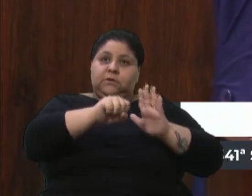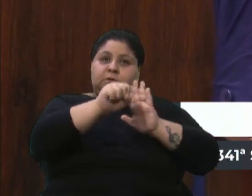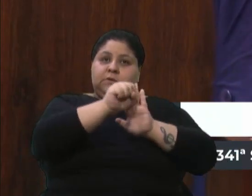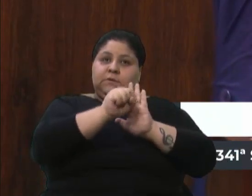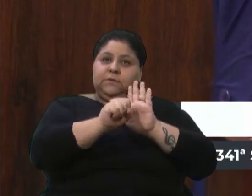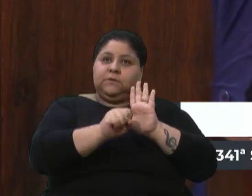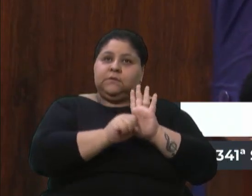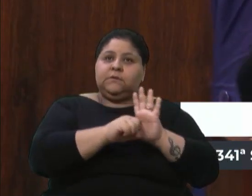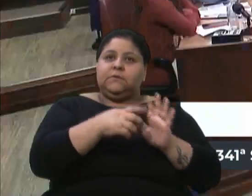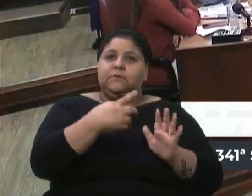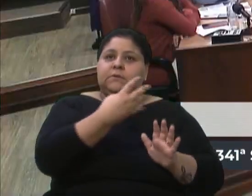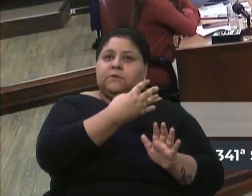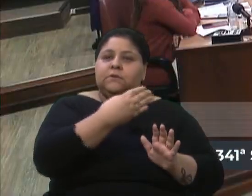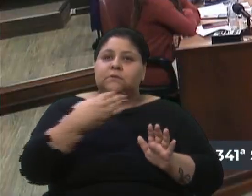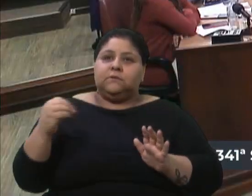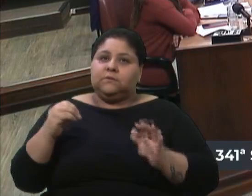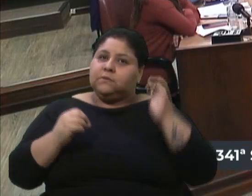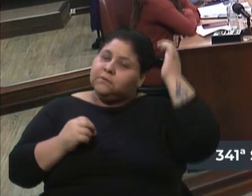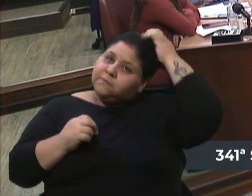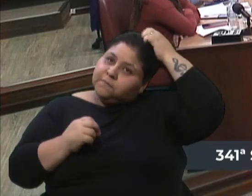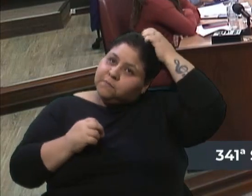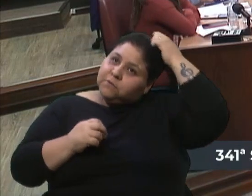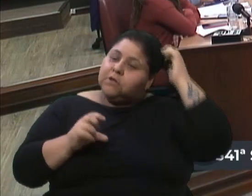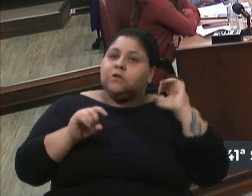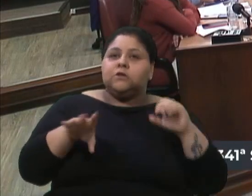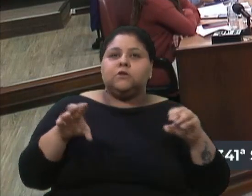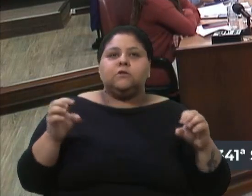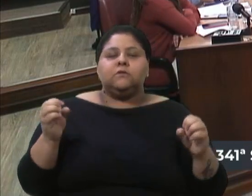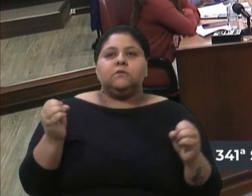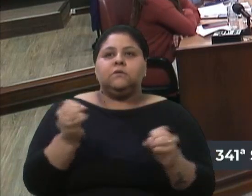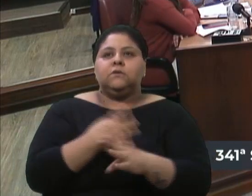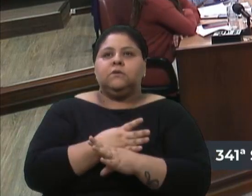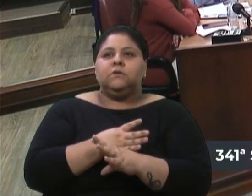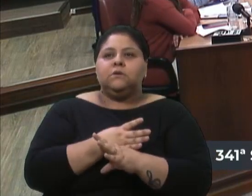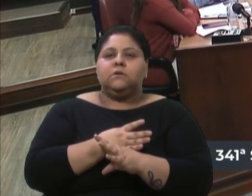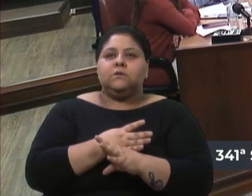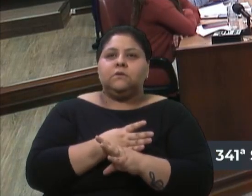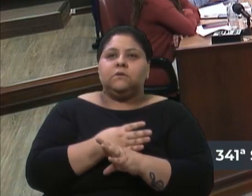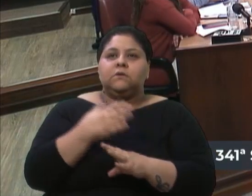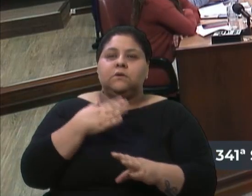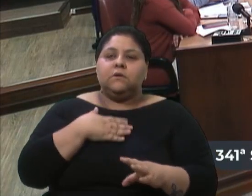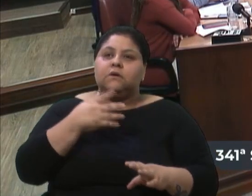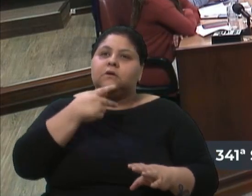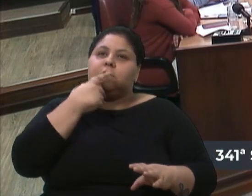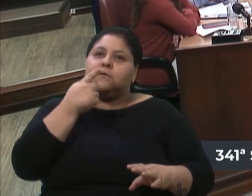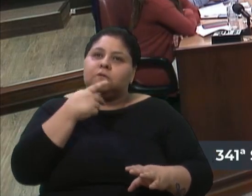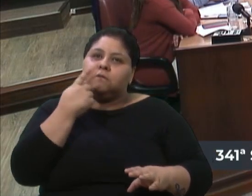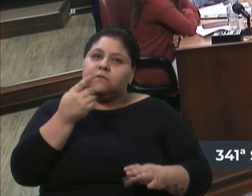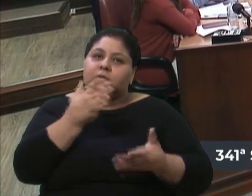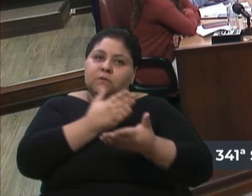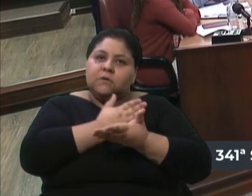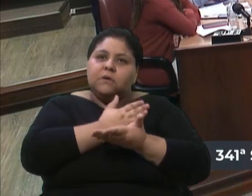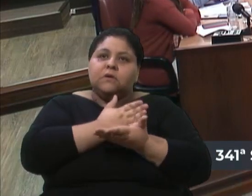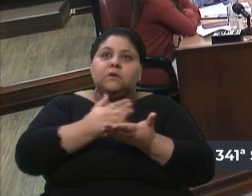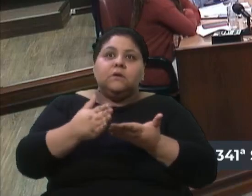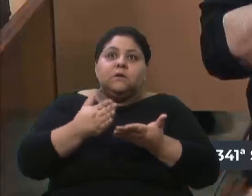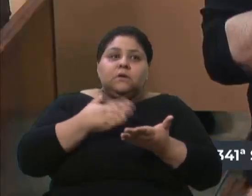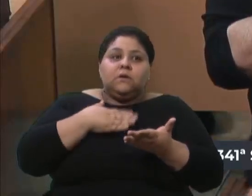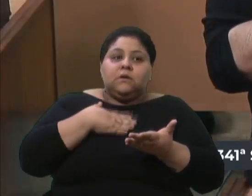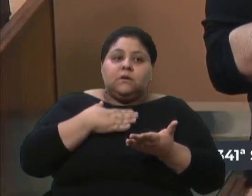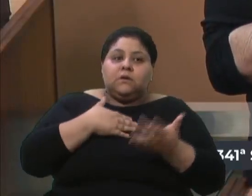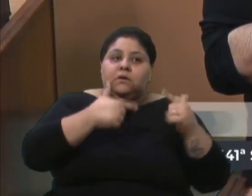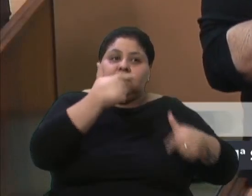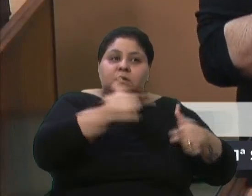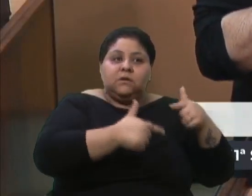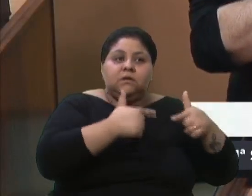é recente. Sim, então, só para concluir, né, eu digo que, às vezes, se começa... Eu fui catequista há 14 anos, e, às